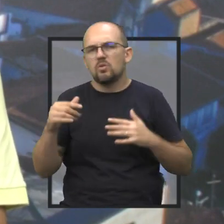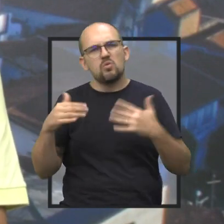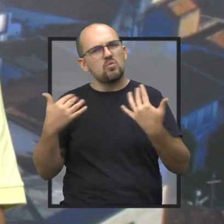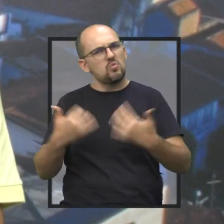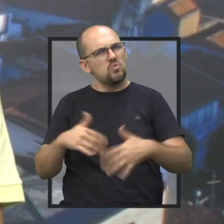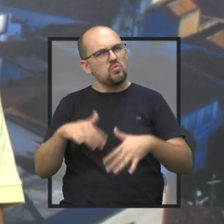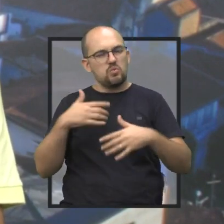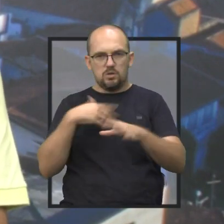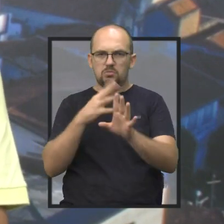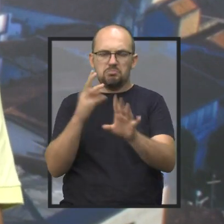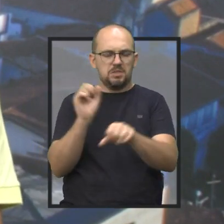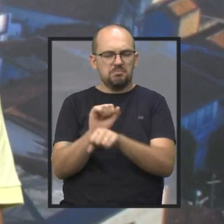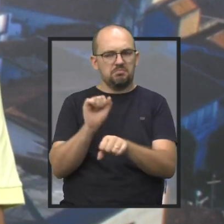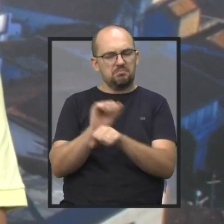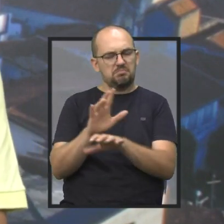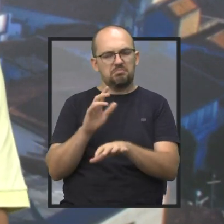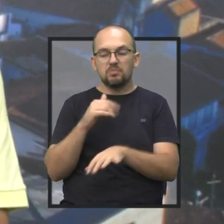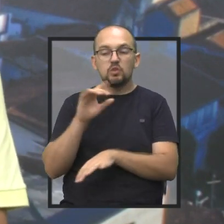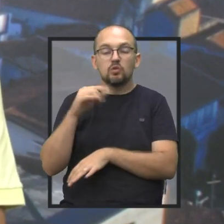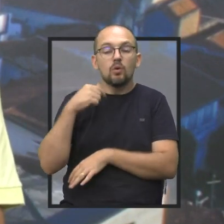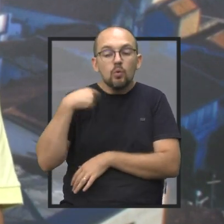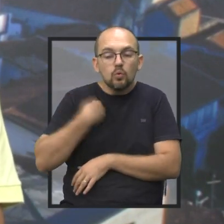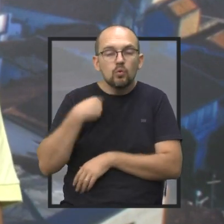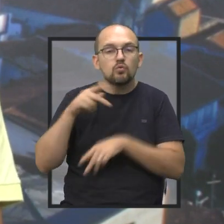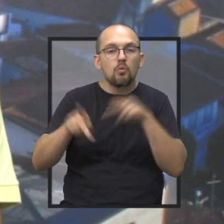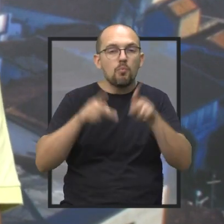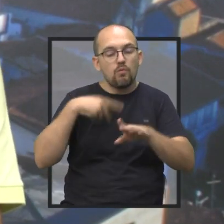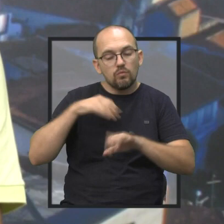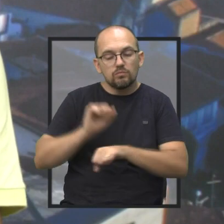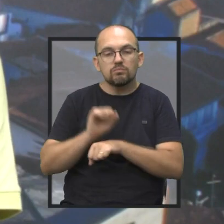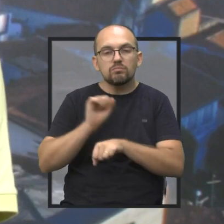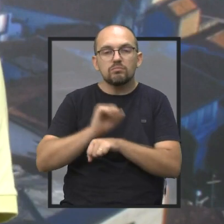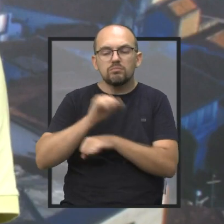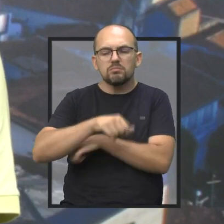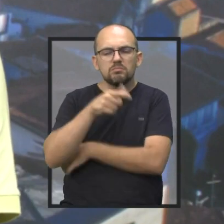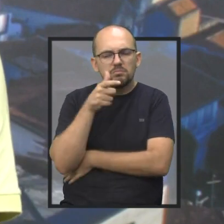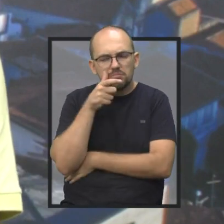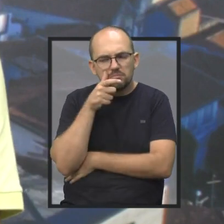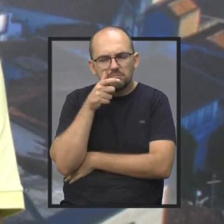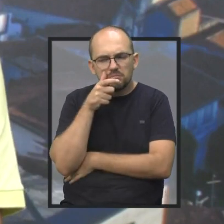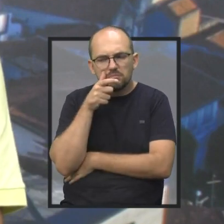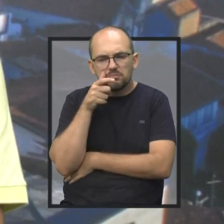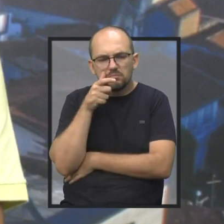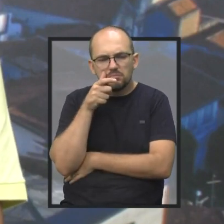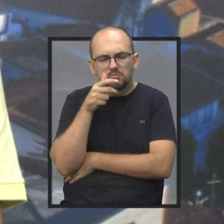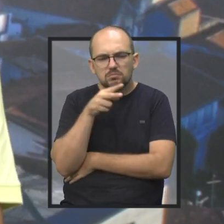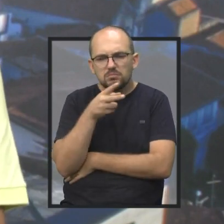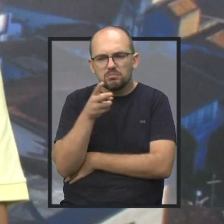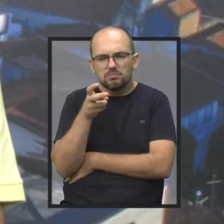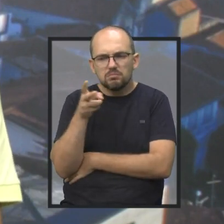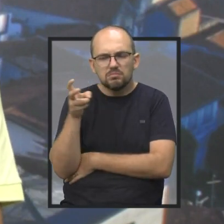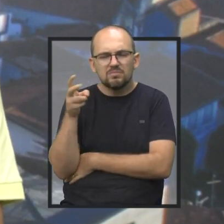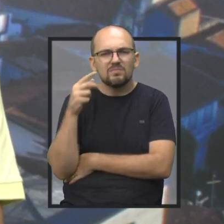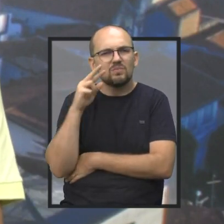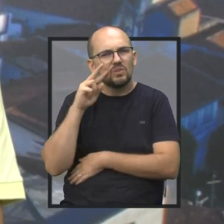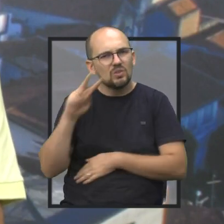Com todo respeito, porque eu não quero nada, porque estou aqui como povo e aqui eu vou ficar. Mas eu achei e